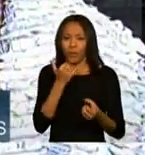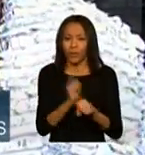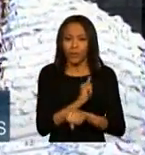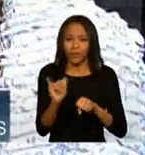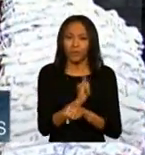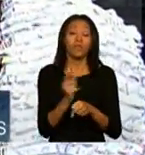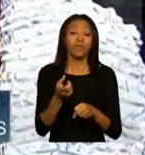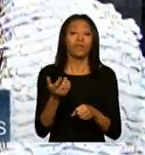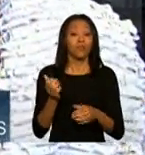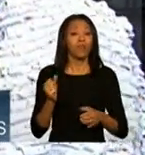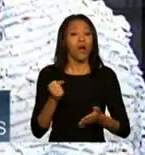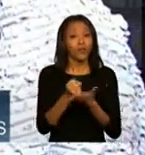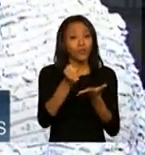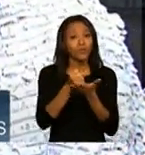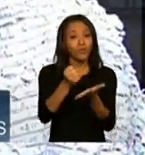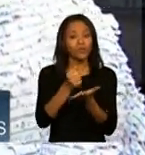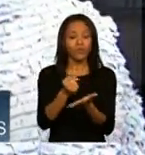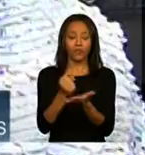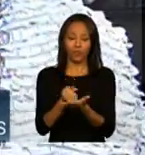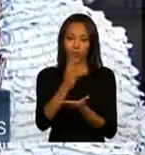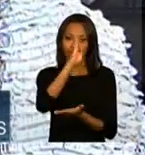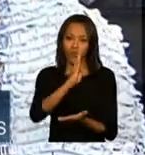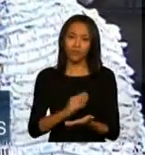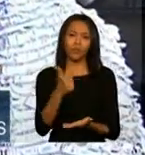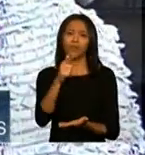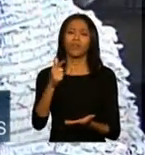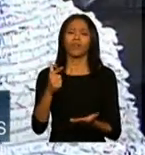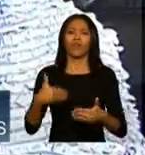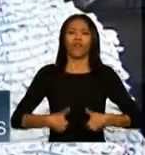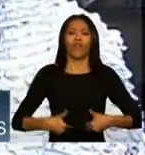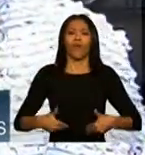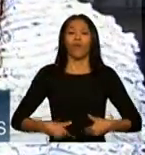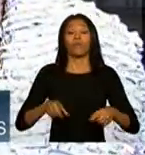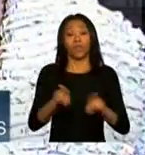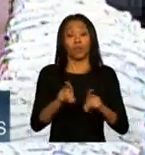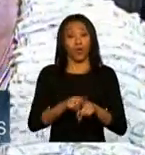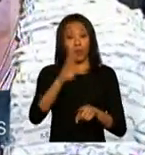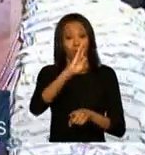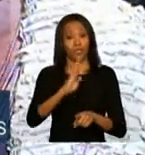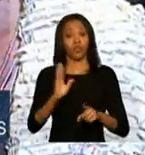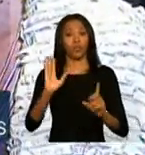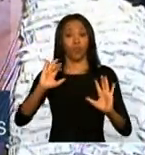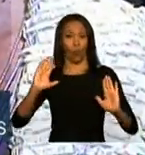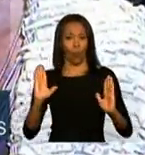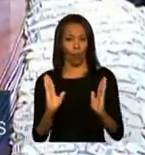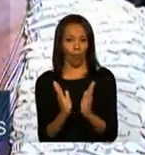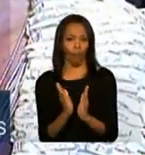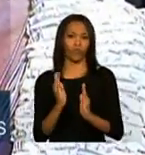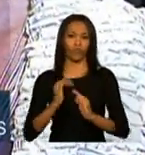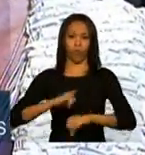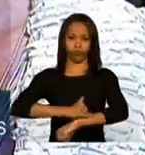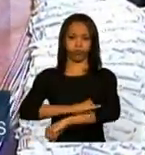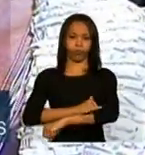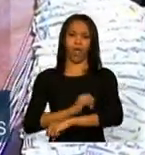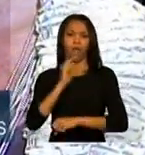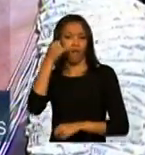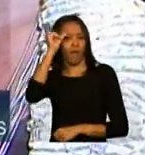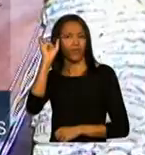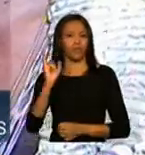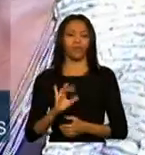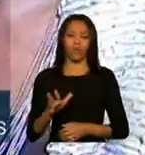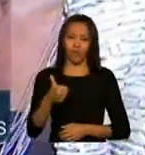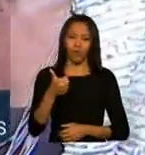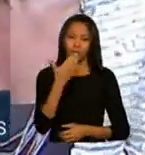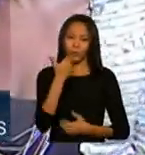gente está ajudando a construir não só um Brasil sem fome, um Brasil menos obeso, um Brasil onde as crianças estejam melhor nutridas. Obrigado,